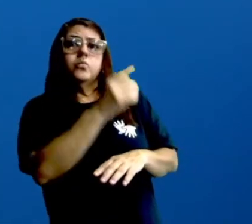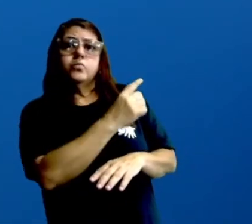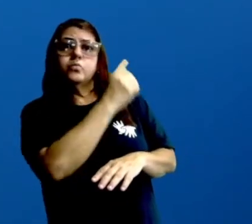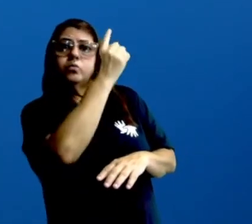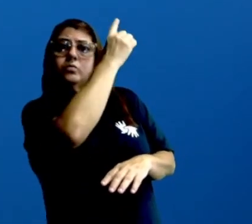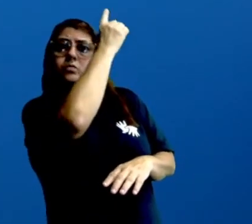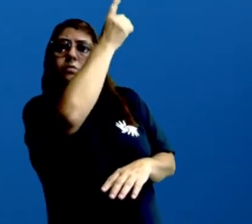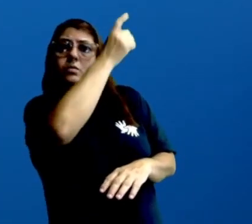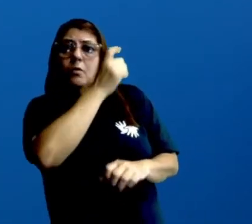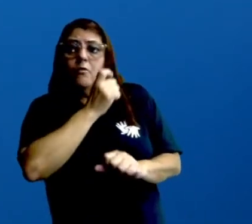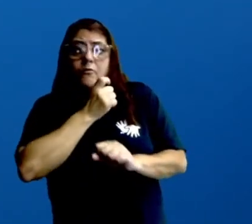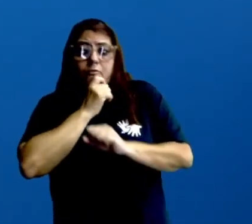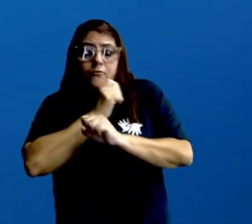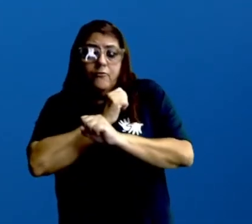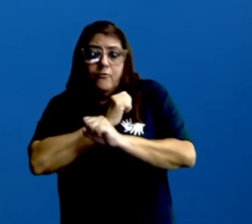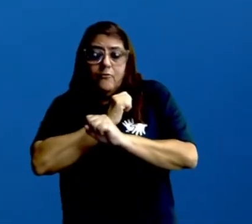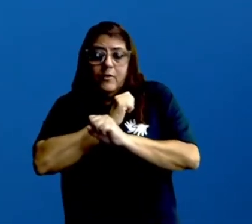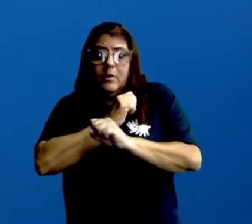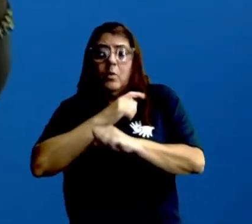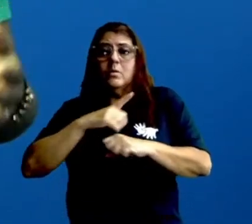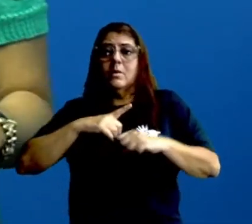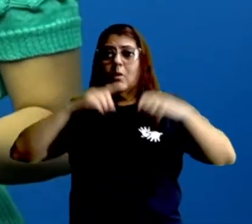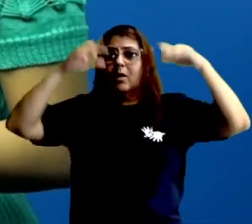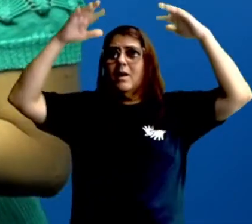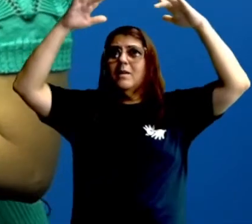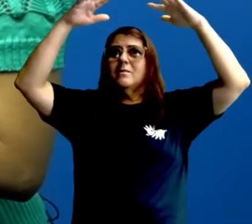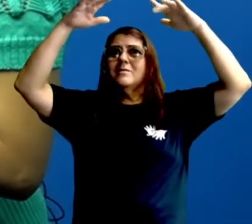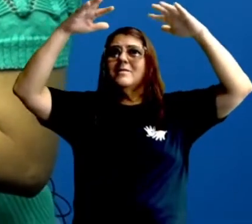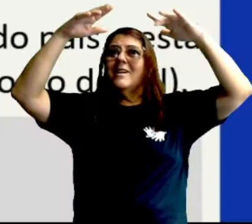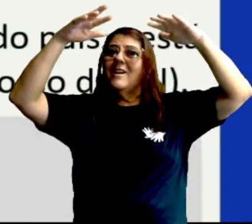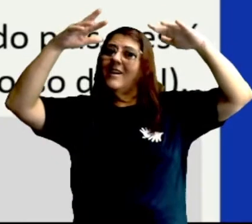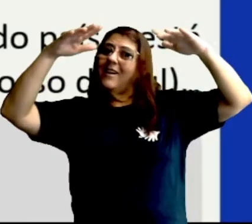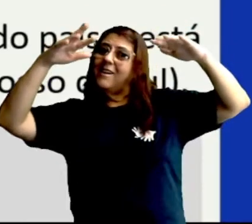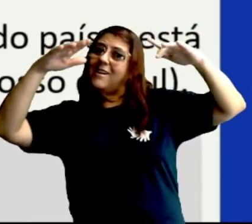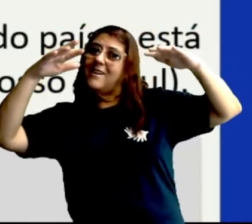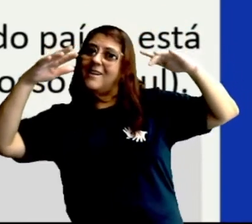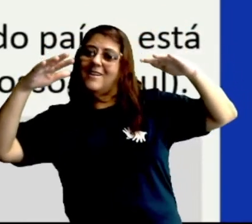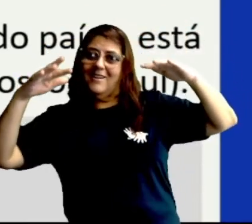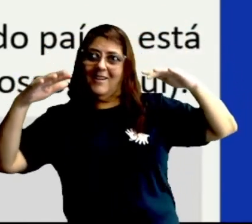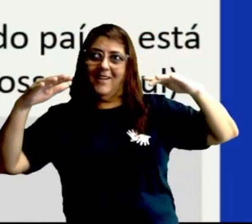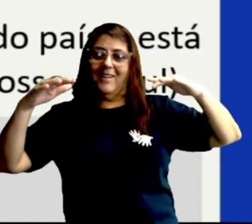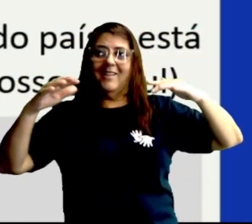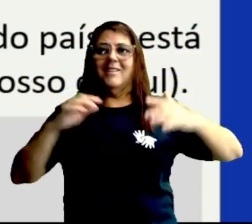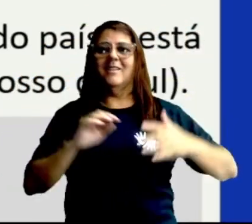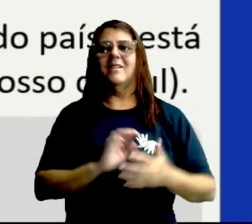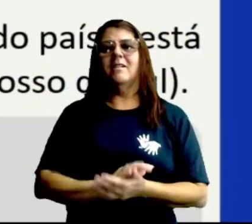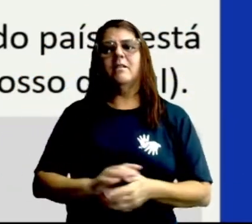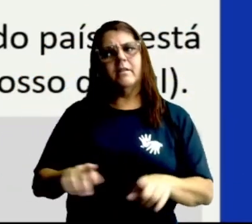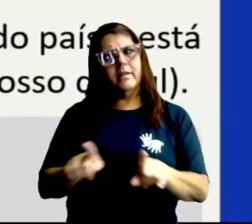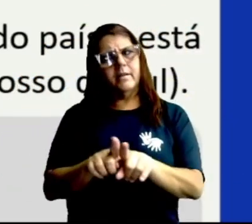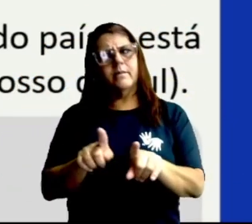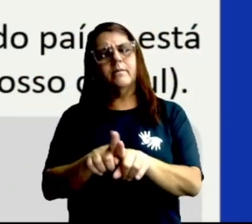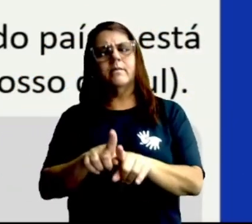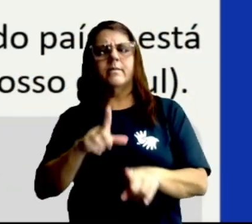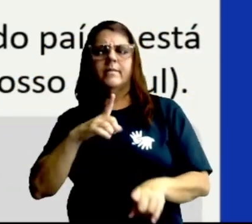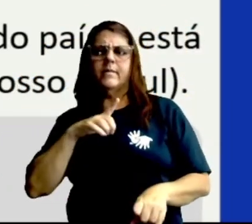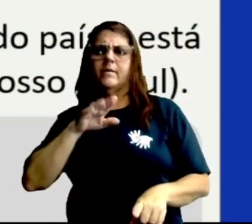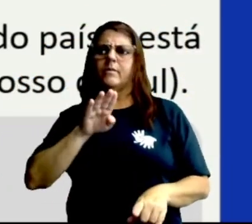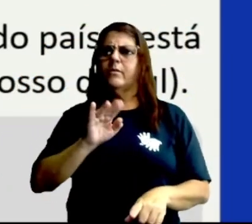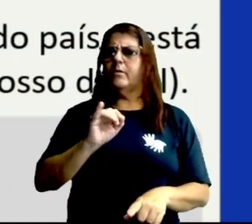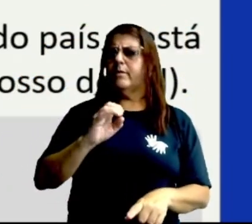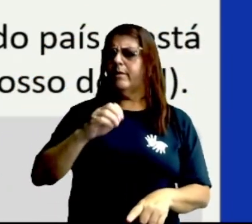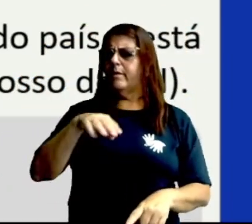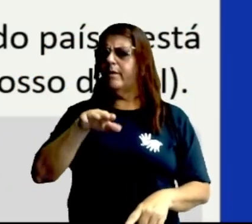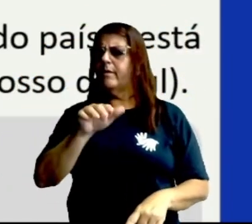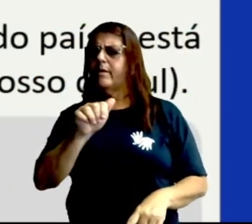Prius pelos até que neva lá minha gente isso vai ter essa representação também não vi nenhuma por isso que nós temos